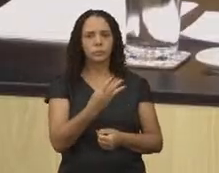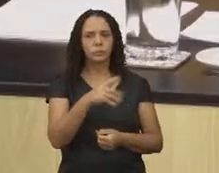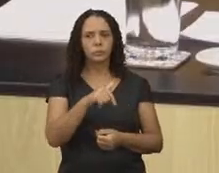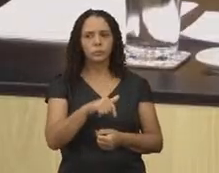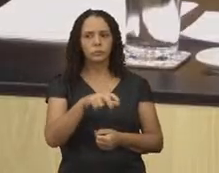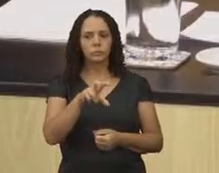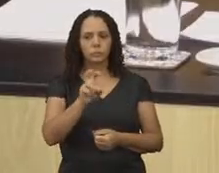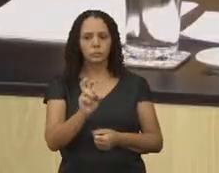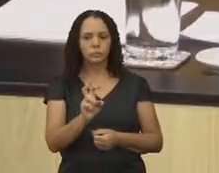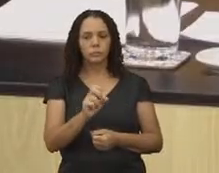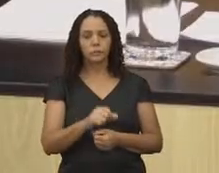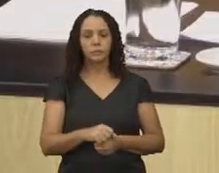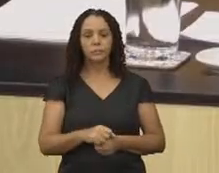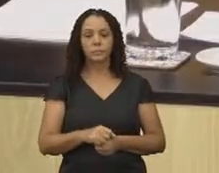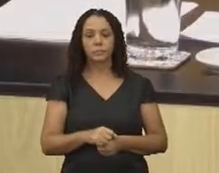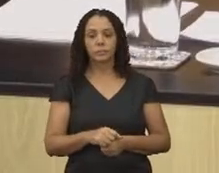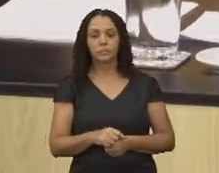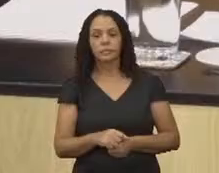475.